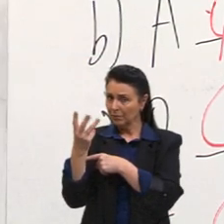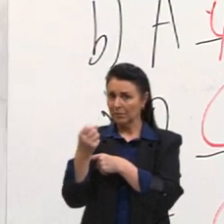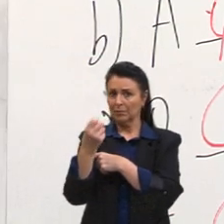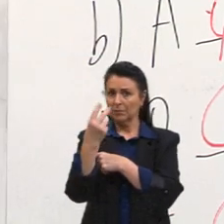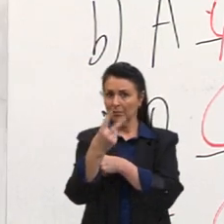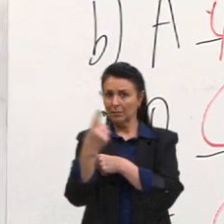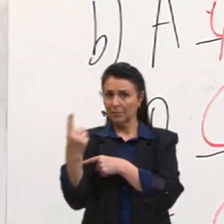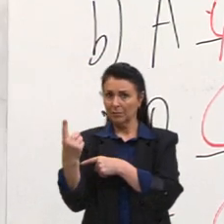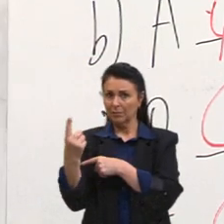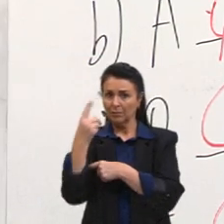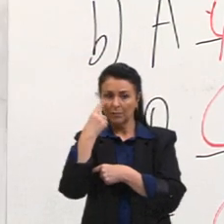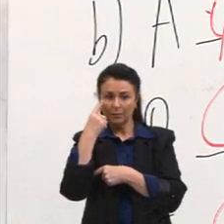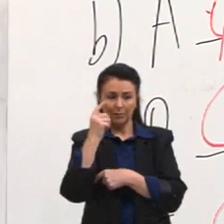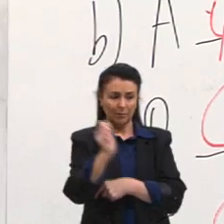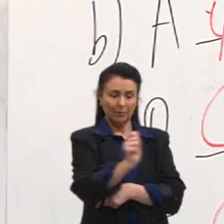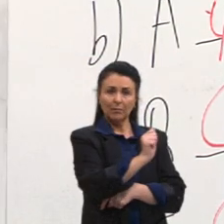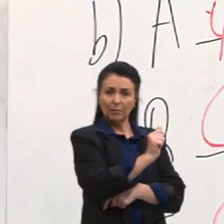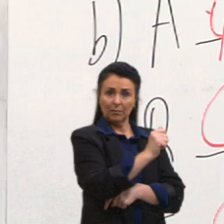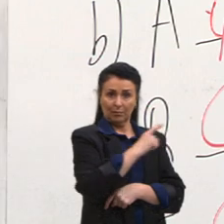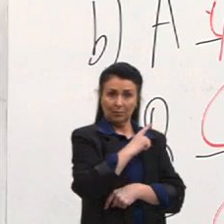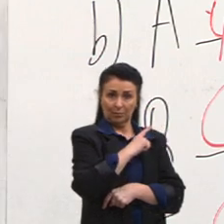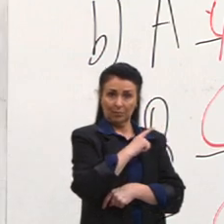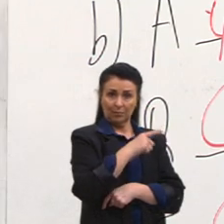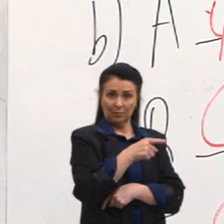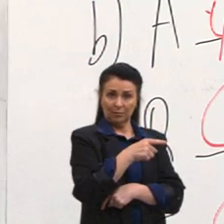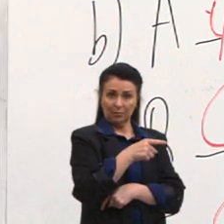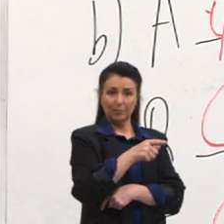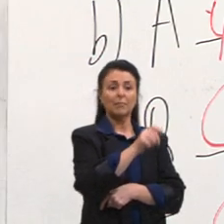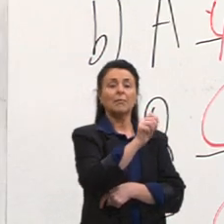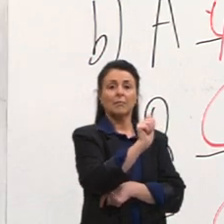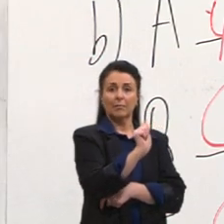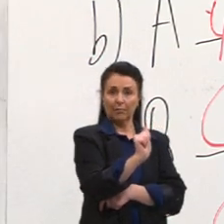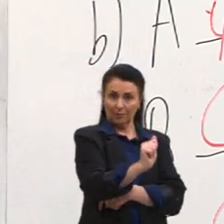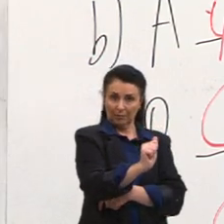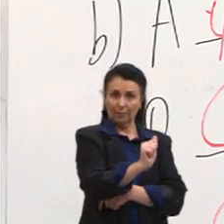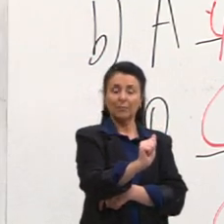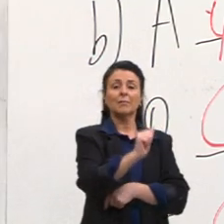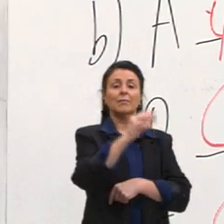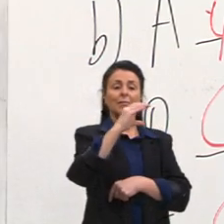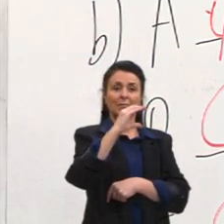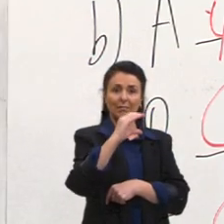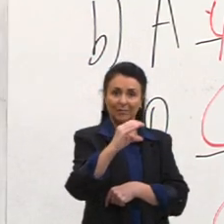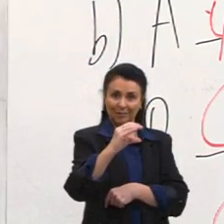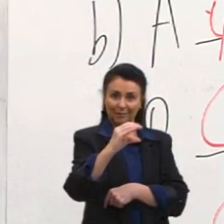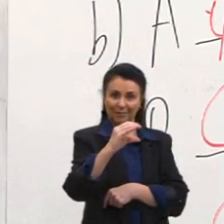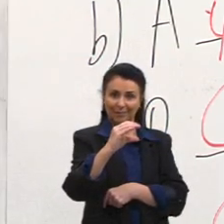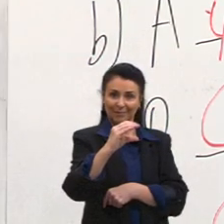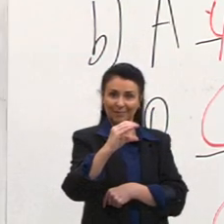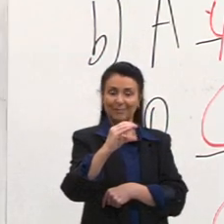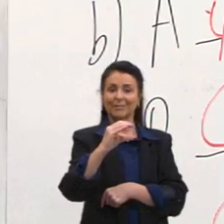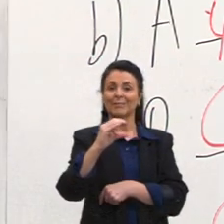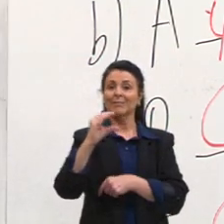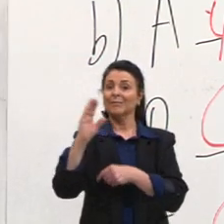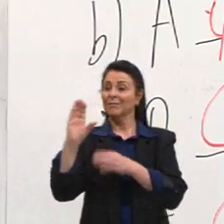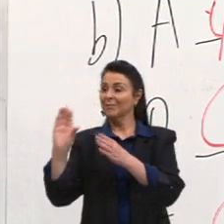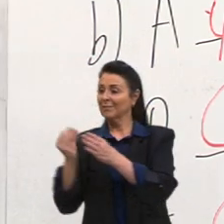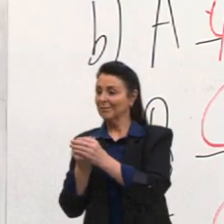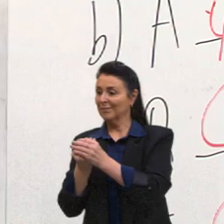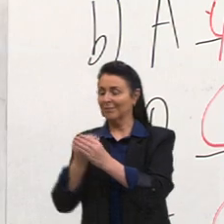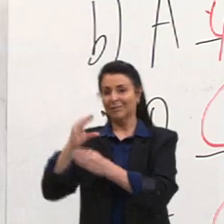oito 13:21 significa então que a contém um conjunto